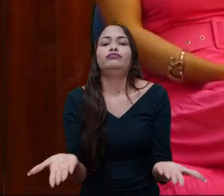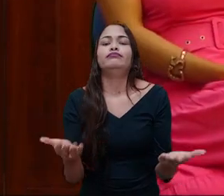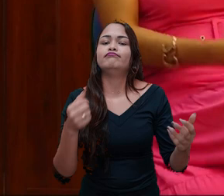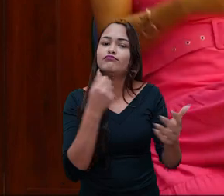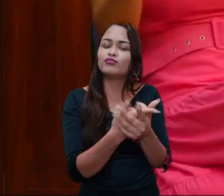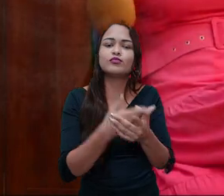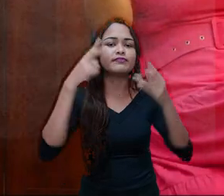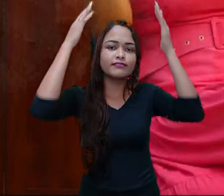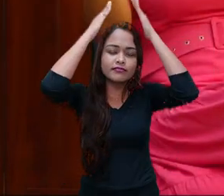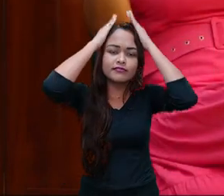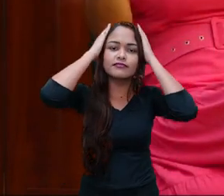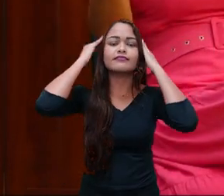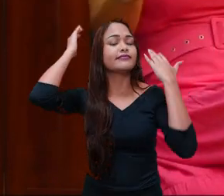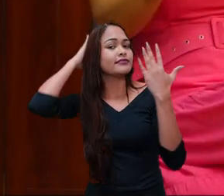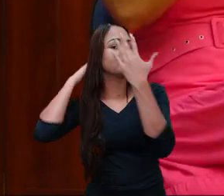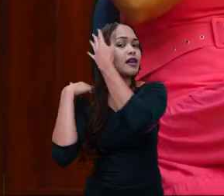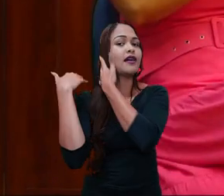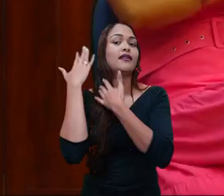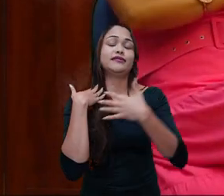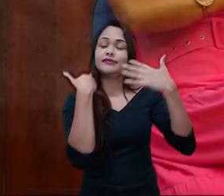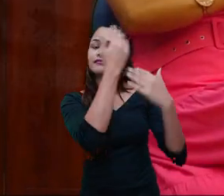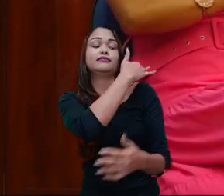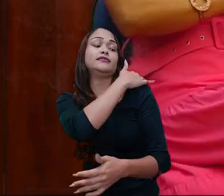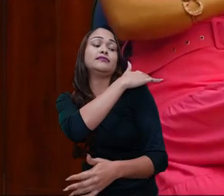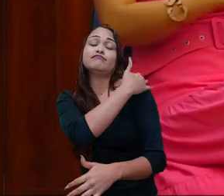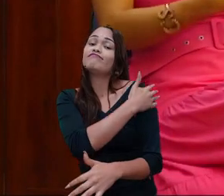de cabelo, escovava os cabelos dele, passava